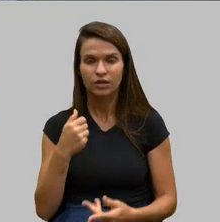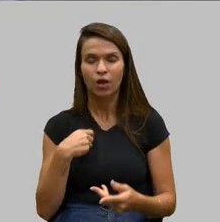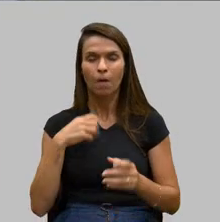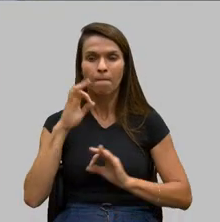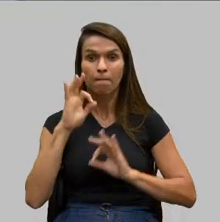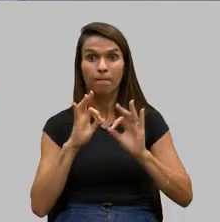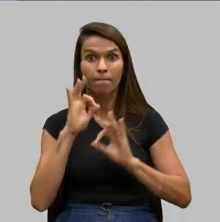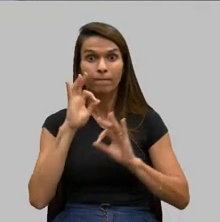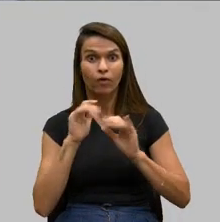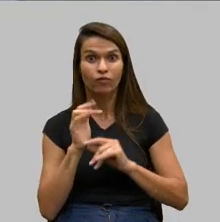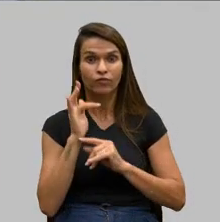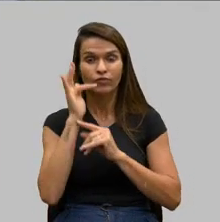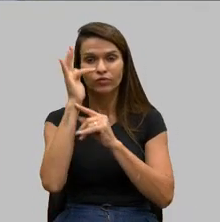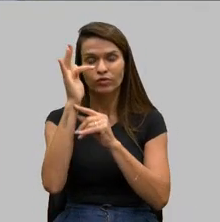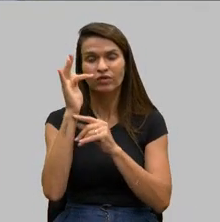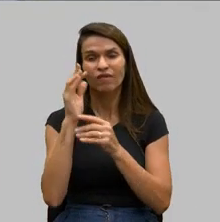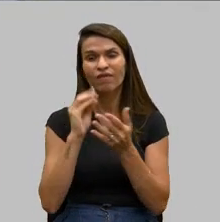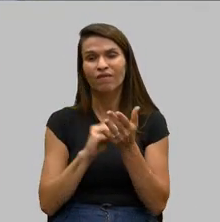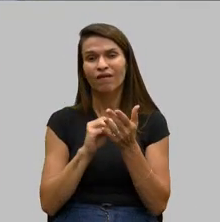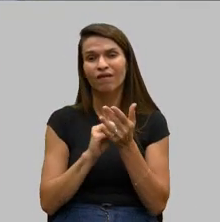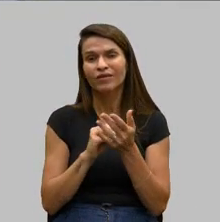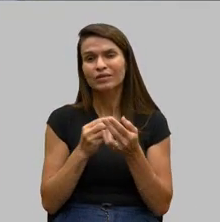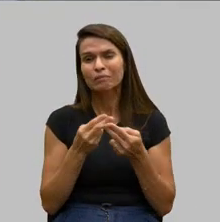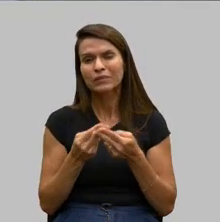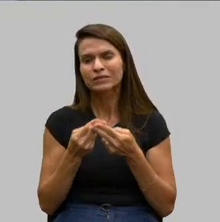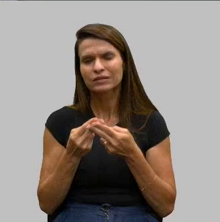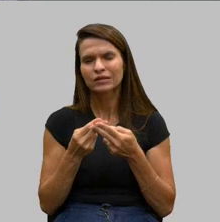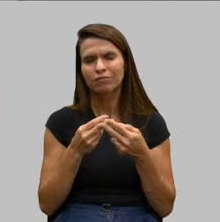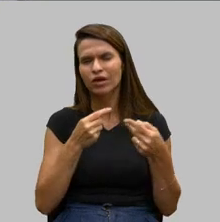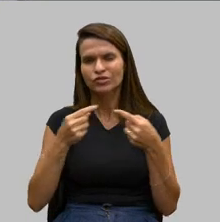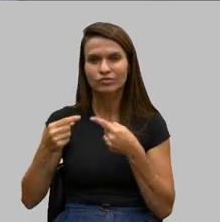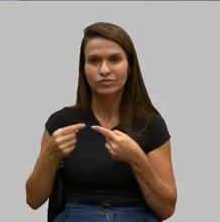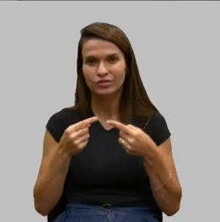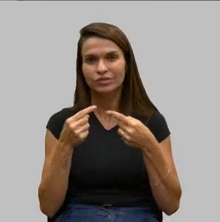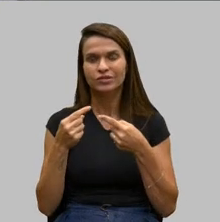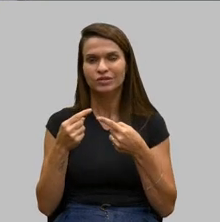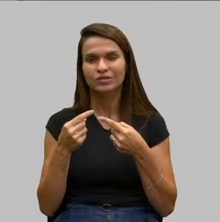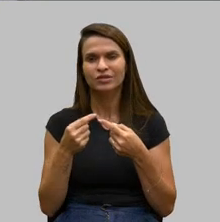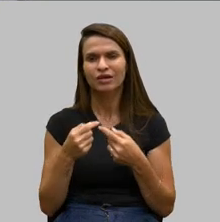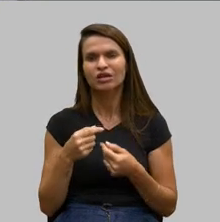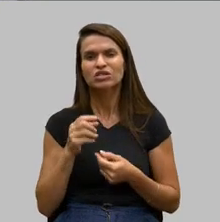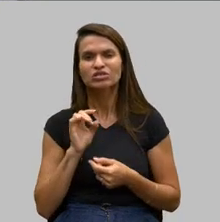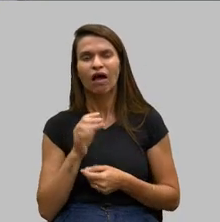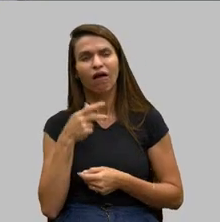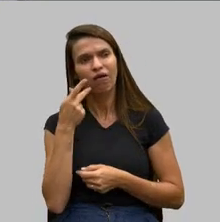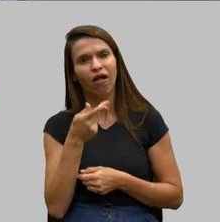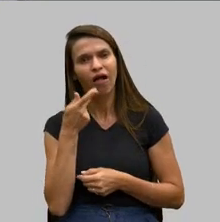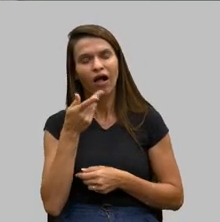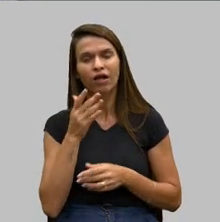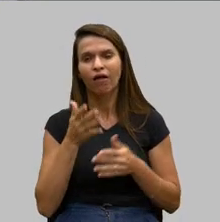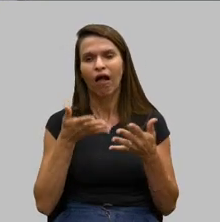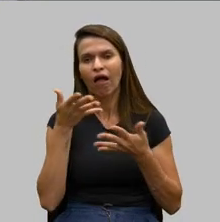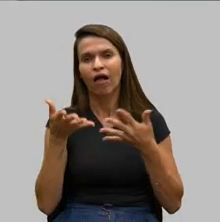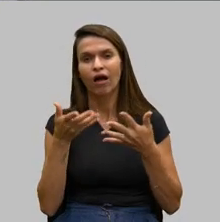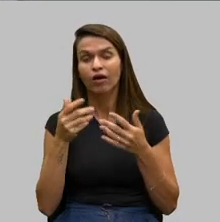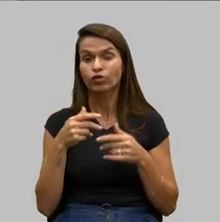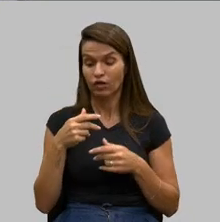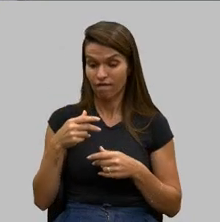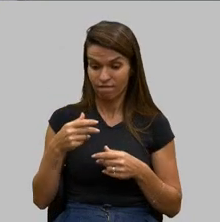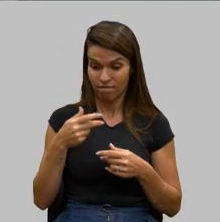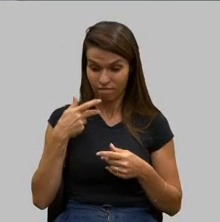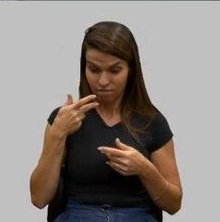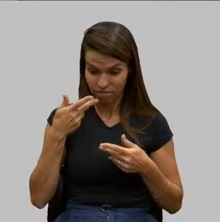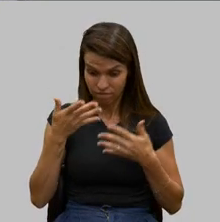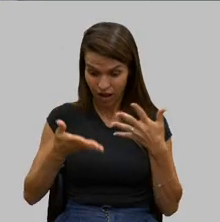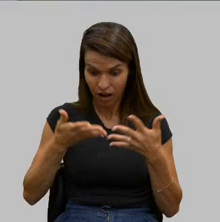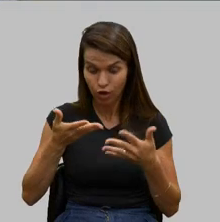às vezes tem gente que não tem paciência para vir discutir ah mas esse negócio só fica em falação que nós estamos falando aqui hoje talvez vai virar realidade daqui